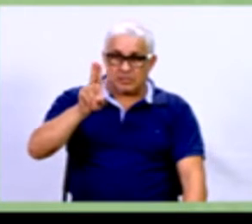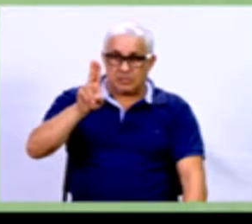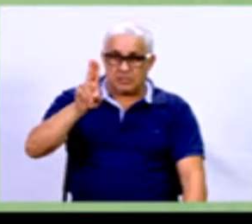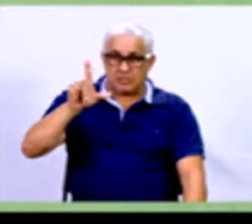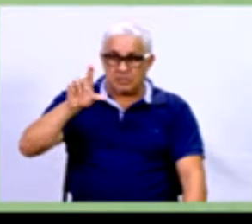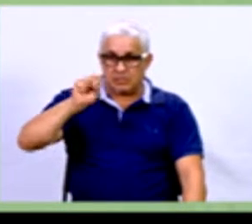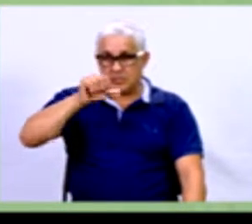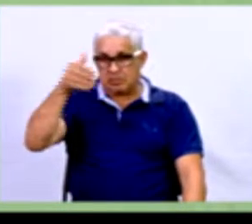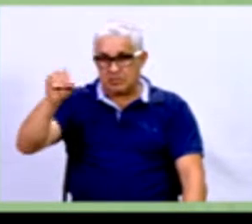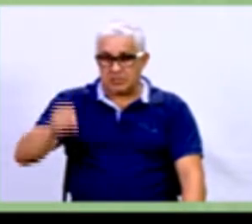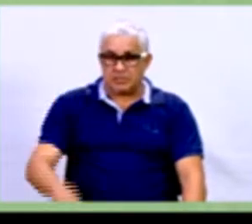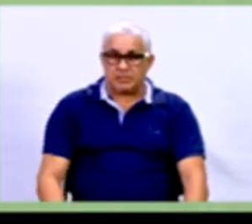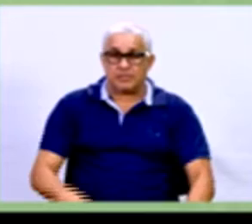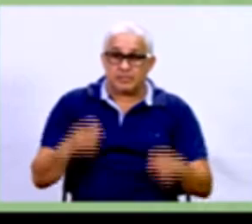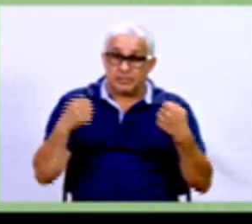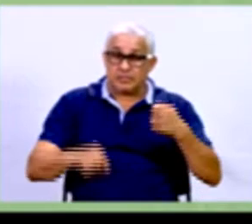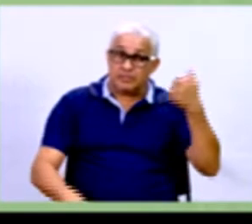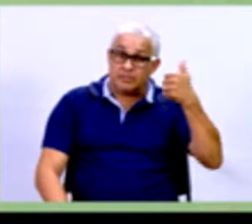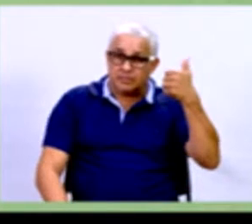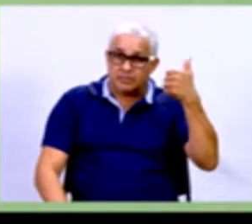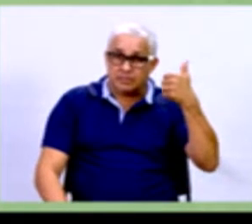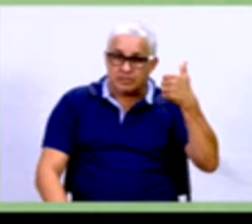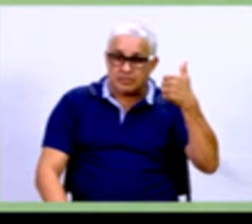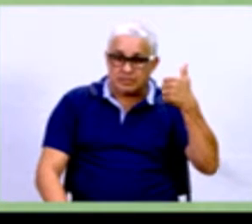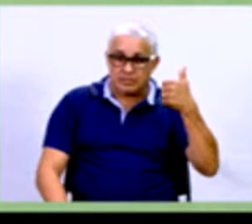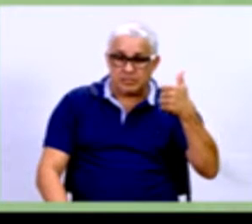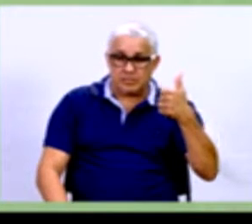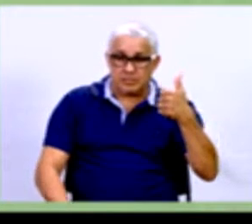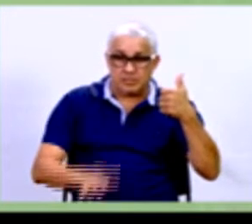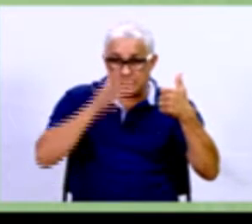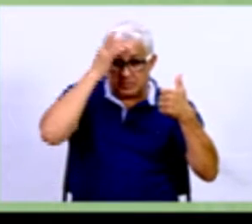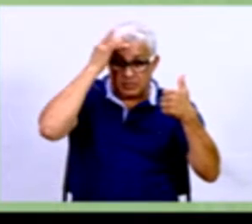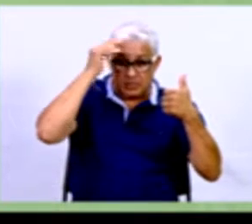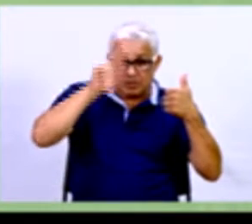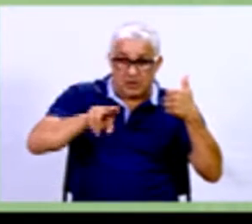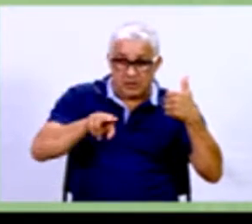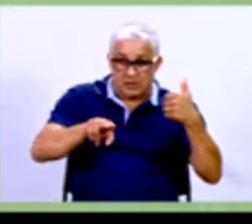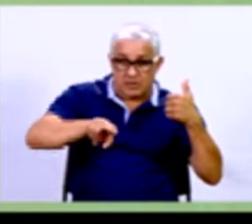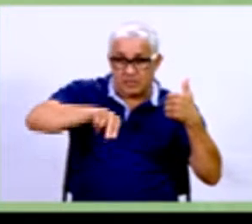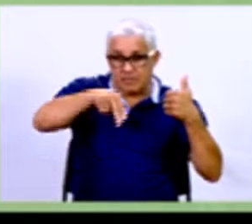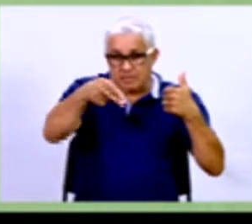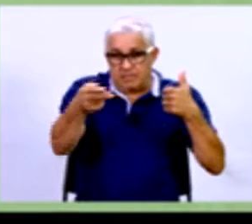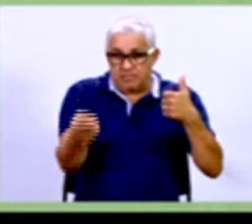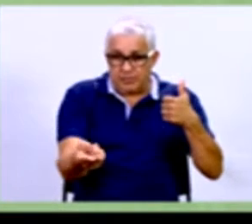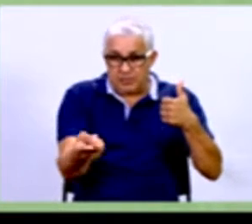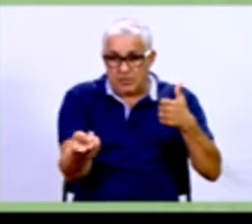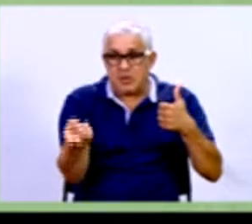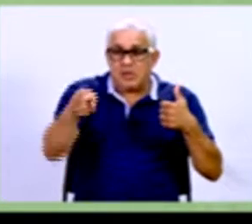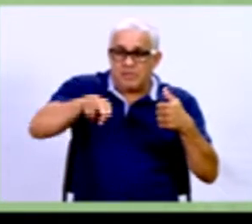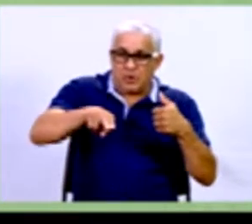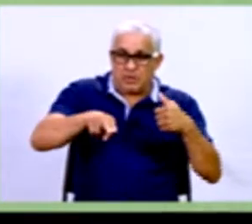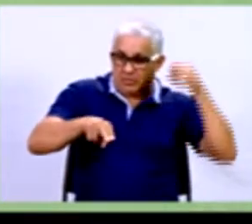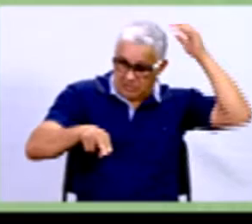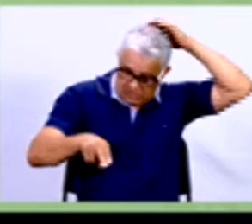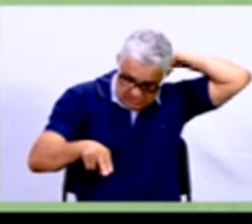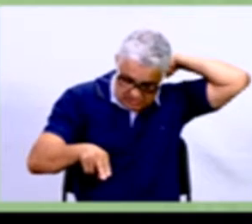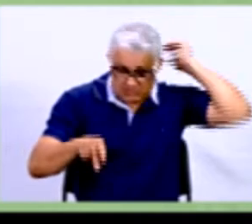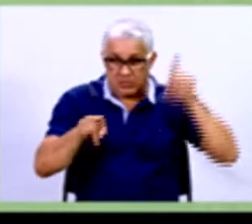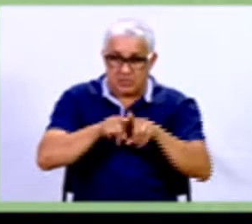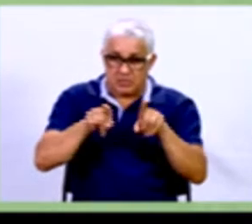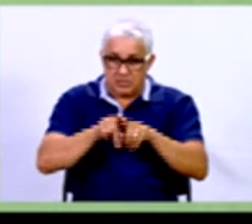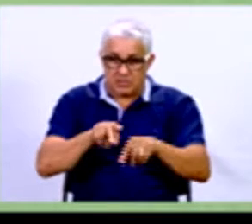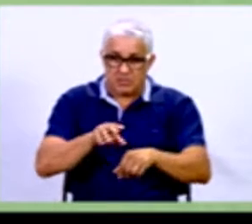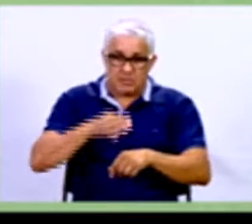A convulsão, o necessário é a primeira coisa, deixar a vítima deitada de costas, proteger a cabeça, proteja